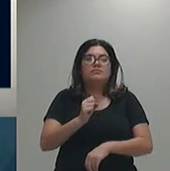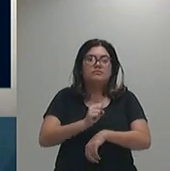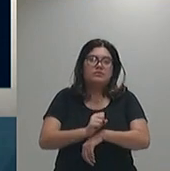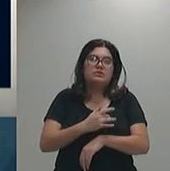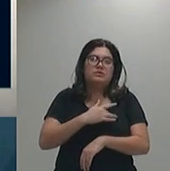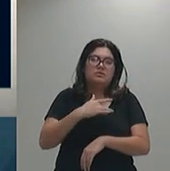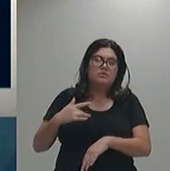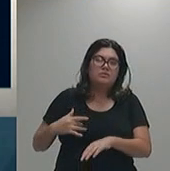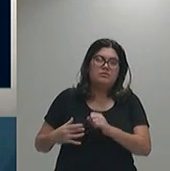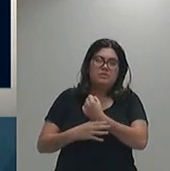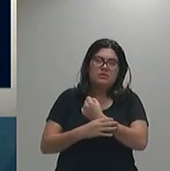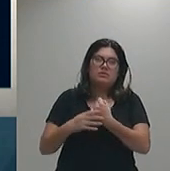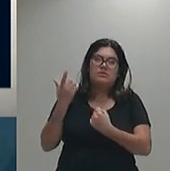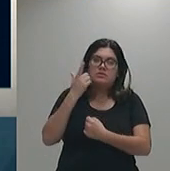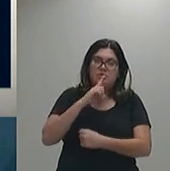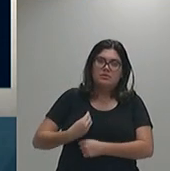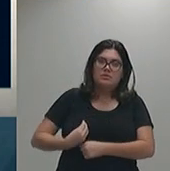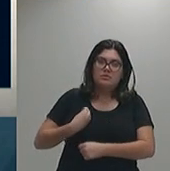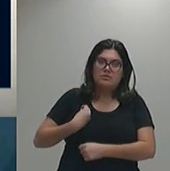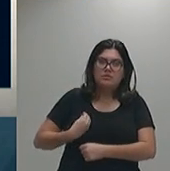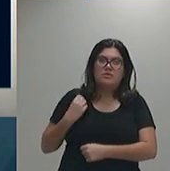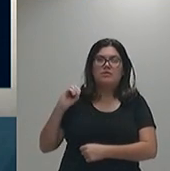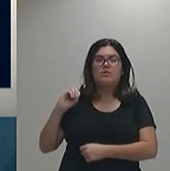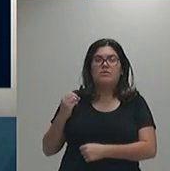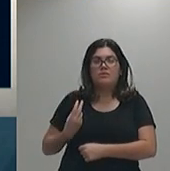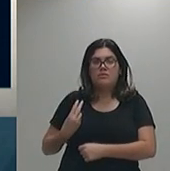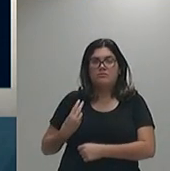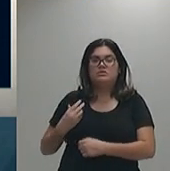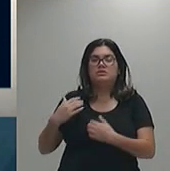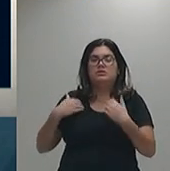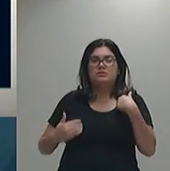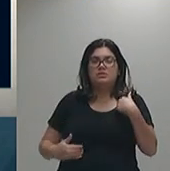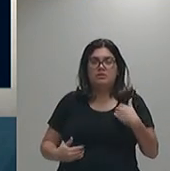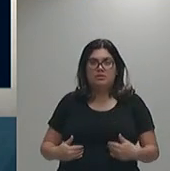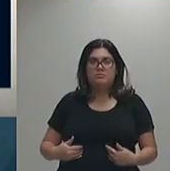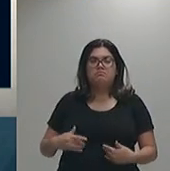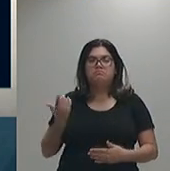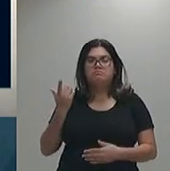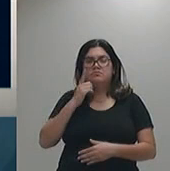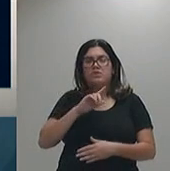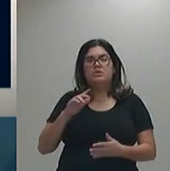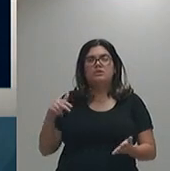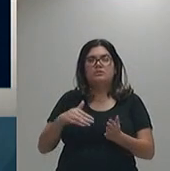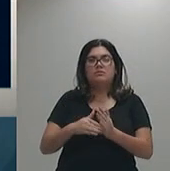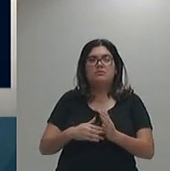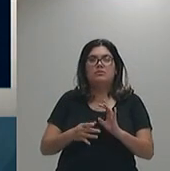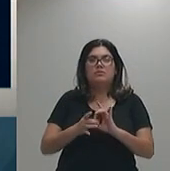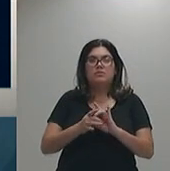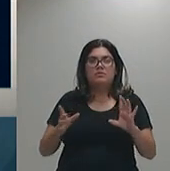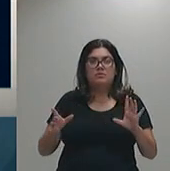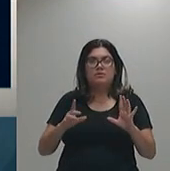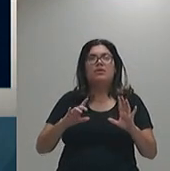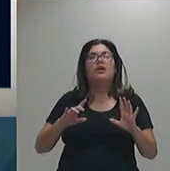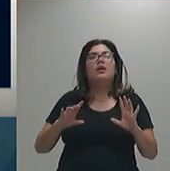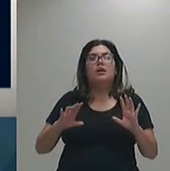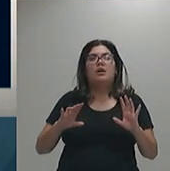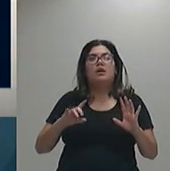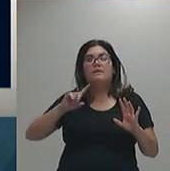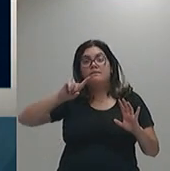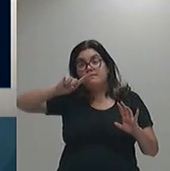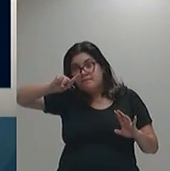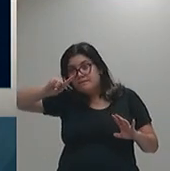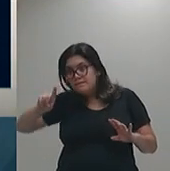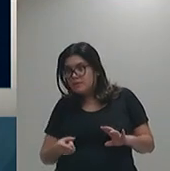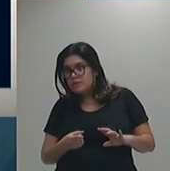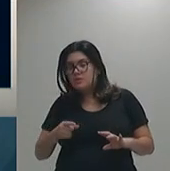garantidor da sua sobrevivência ou da sua incolumidade física é festival E aí também Azul, desde